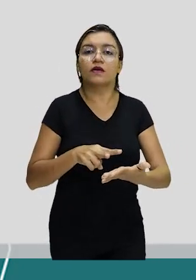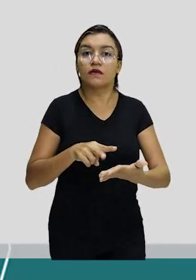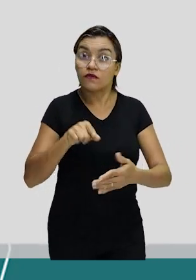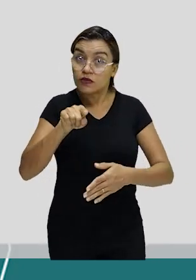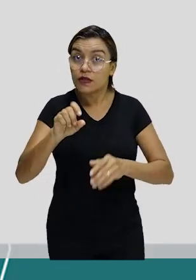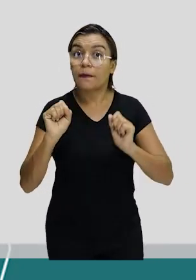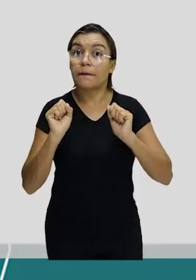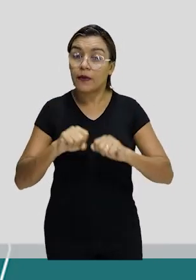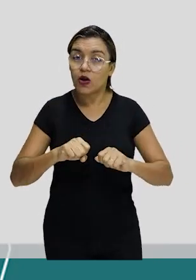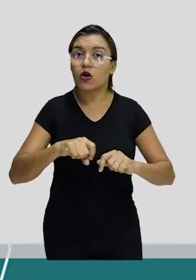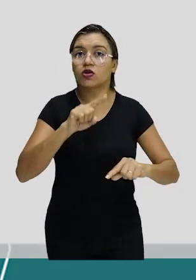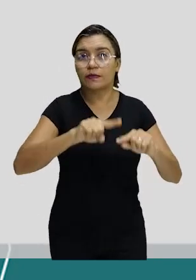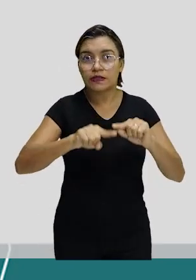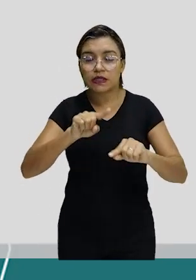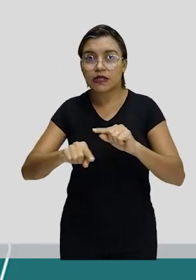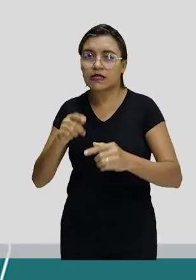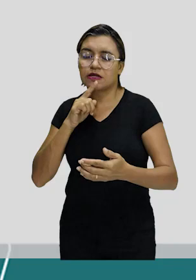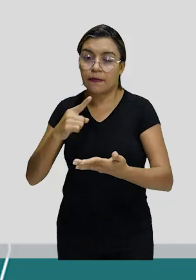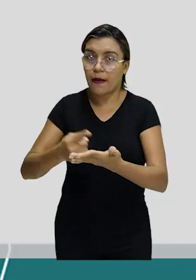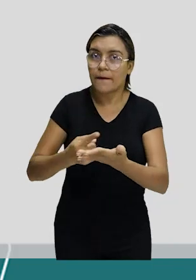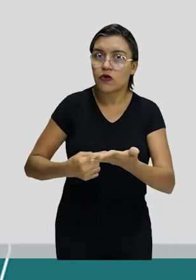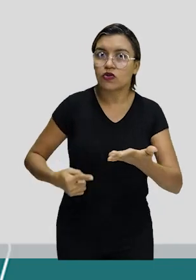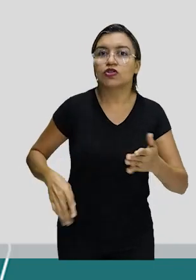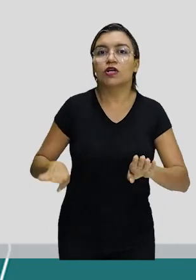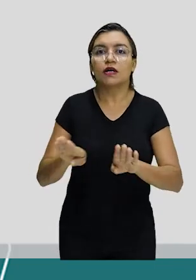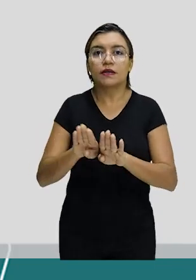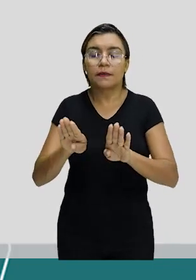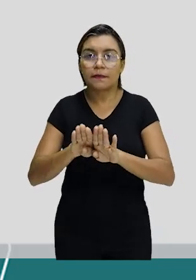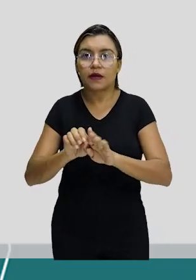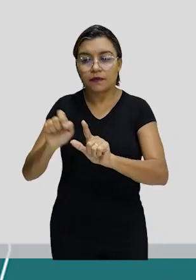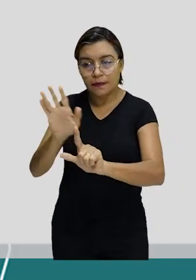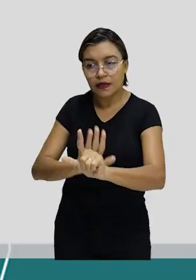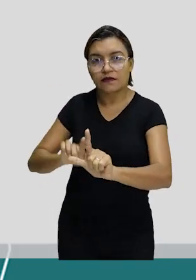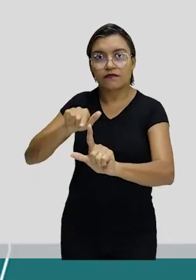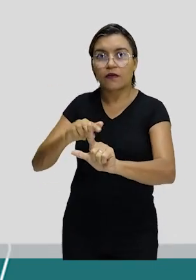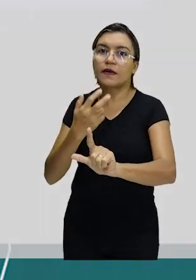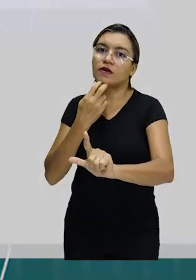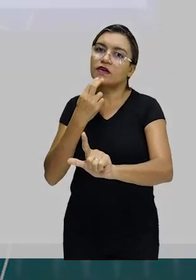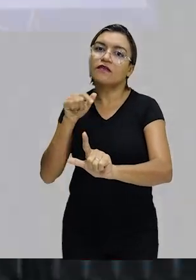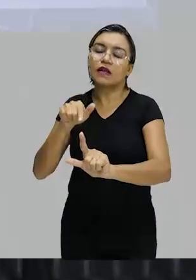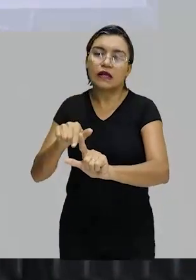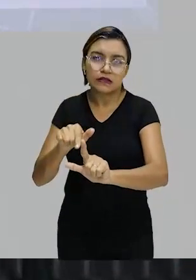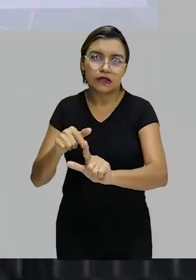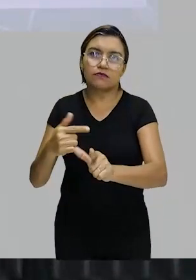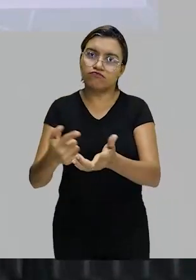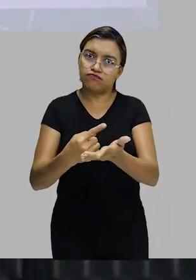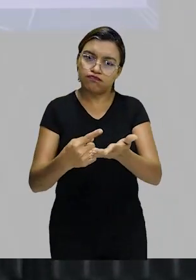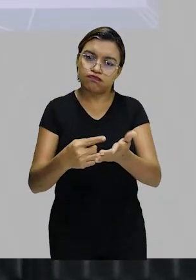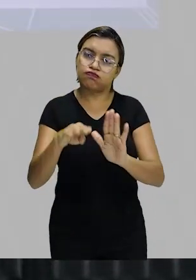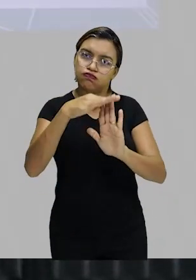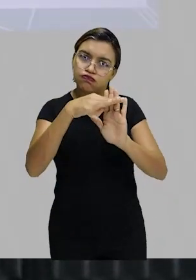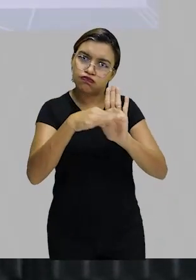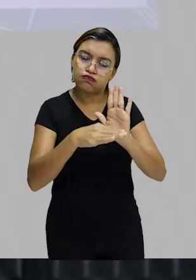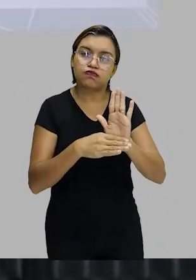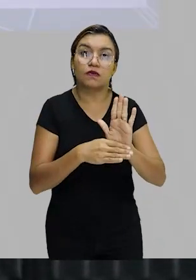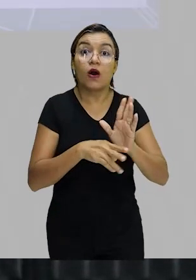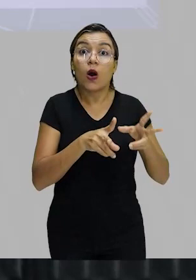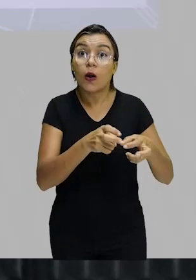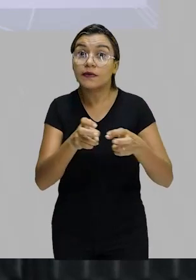materiais adicionais, como a apostila e o roteiro da plataforma, disponíveis na plataforma Gonçalves Dias, a gente observa